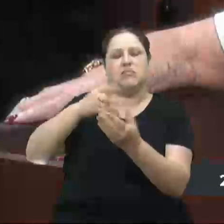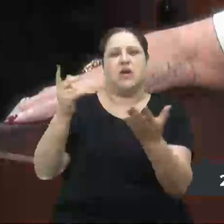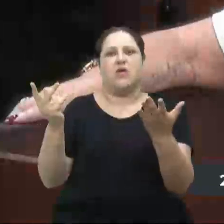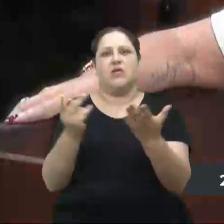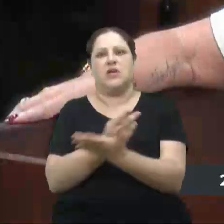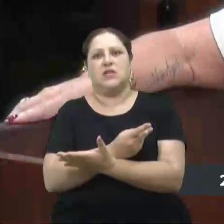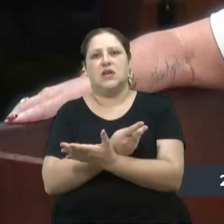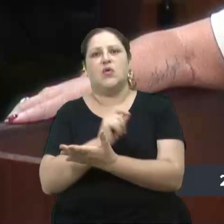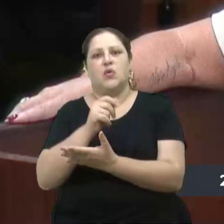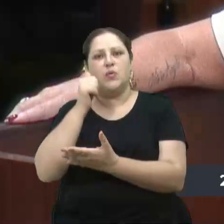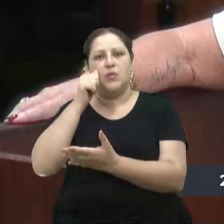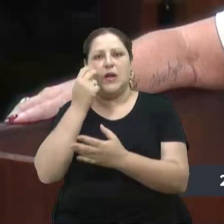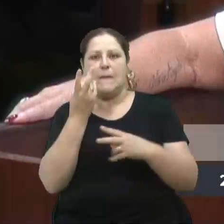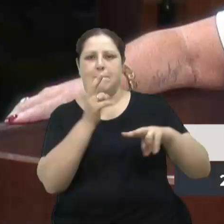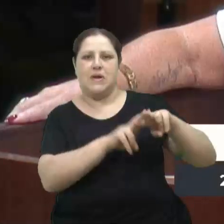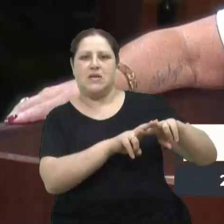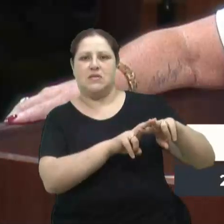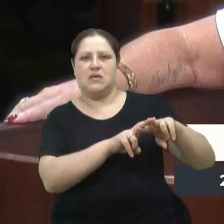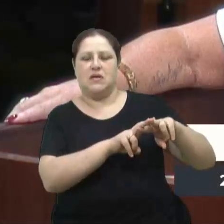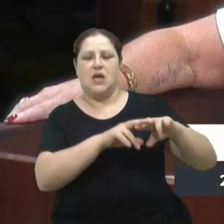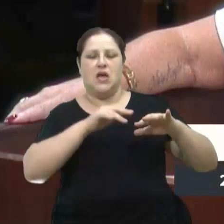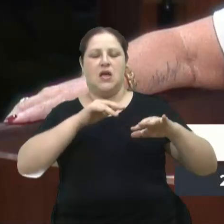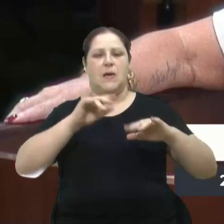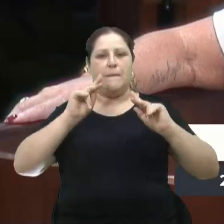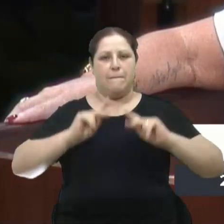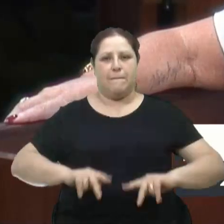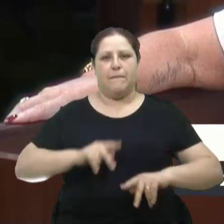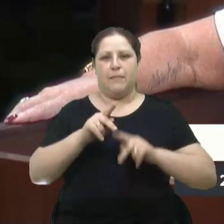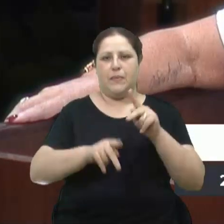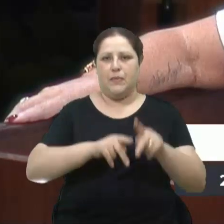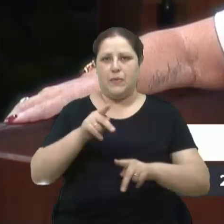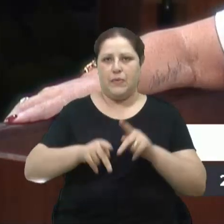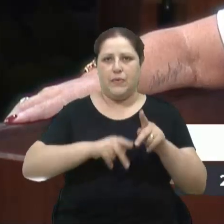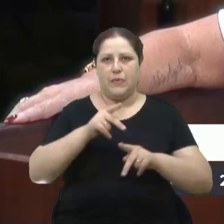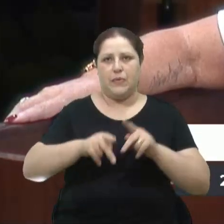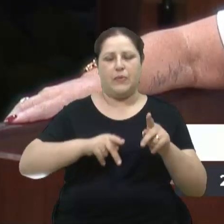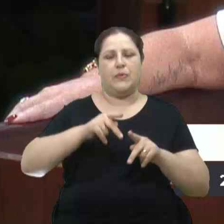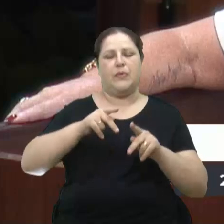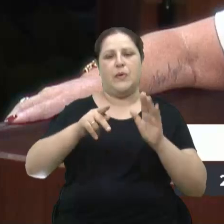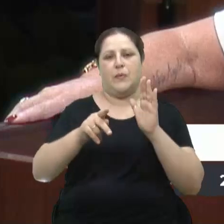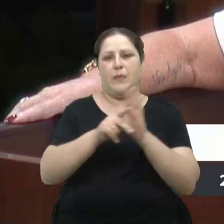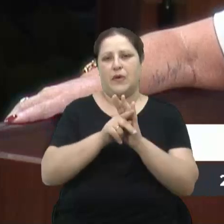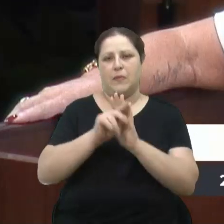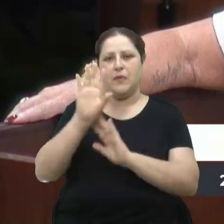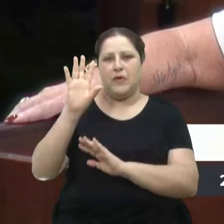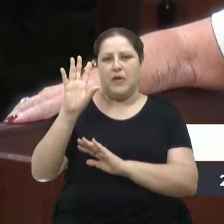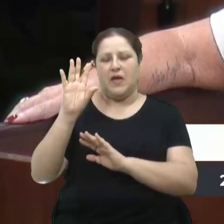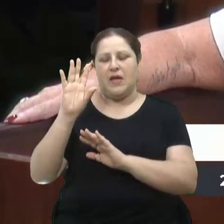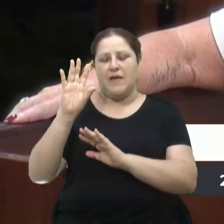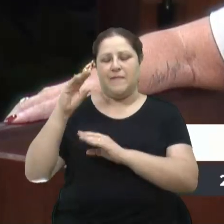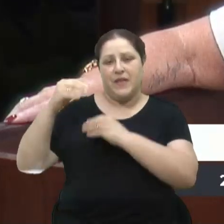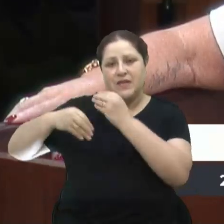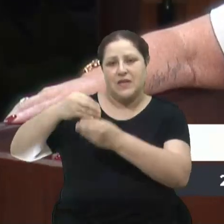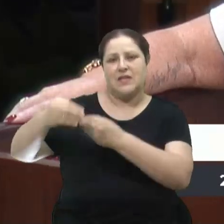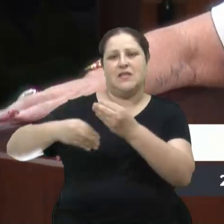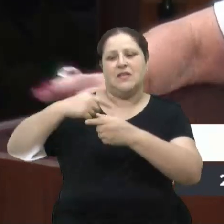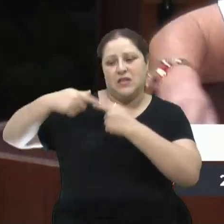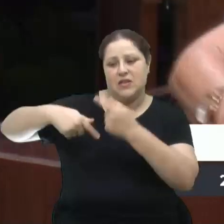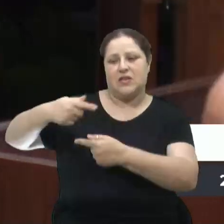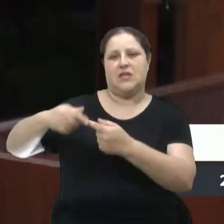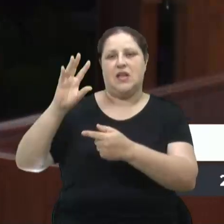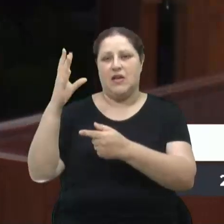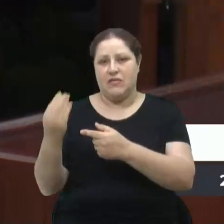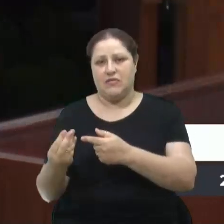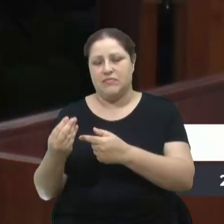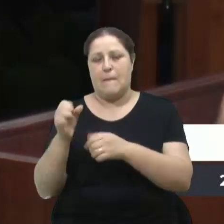aos transportes públicos por parte da população afro-americana nos Estados Unidos.